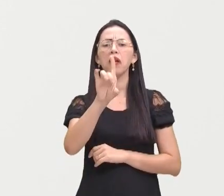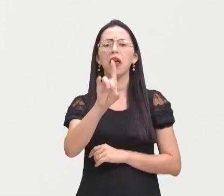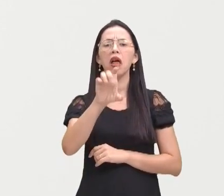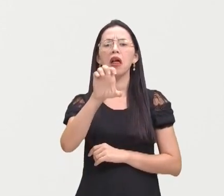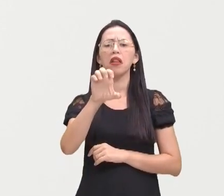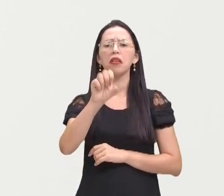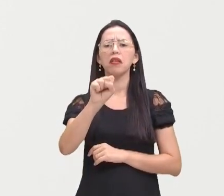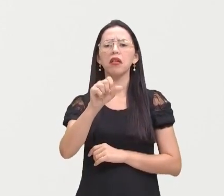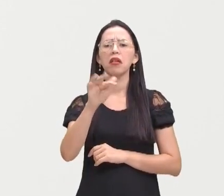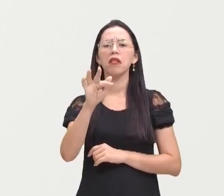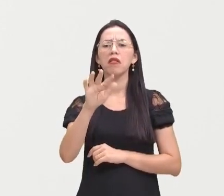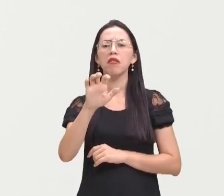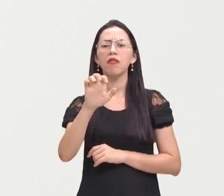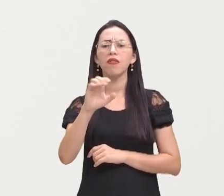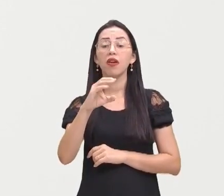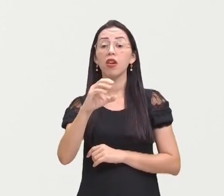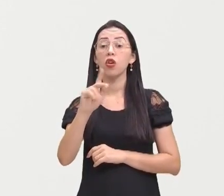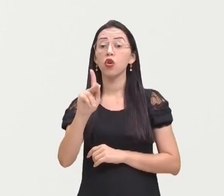professora? Algo